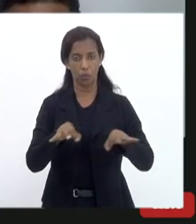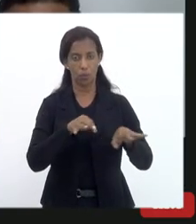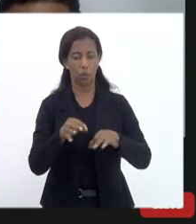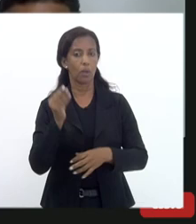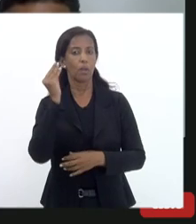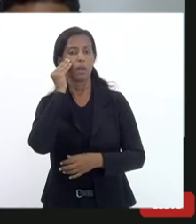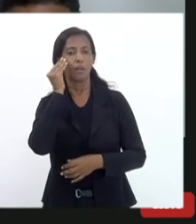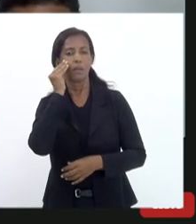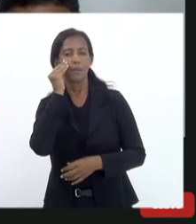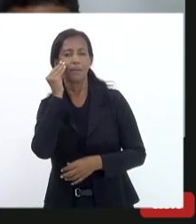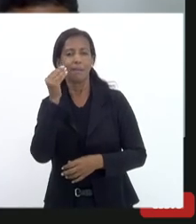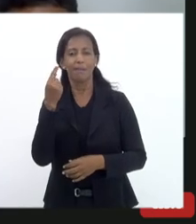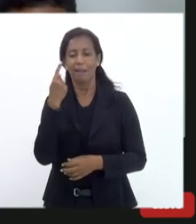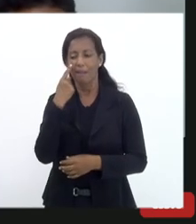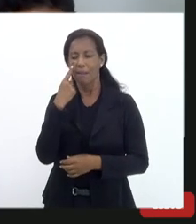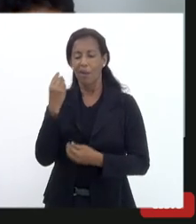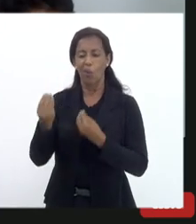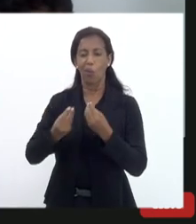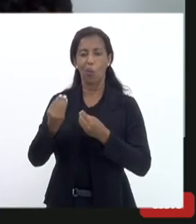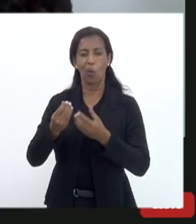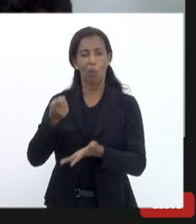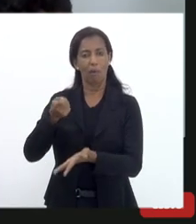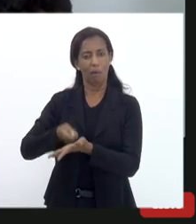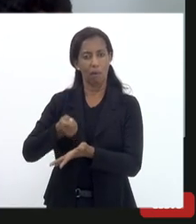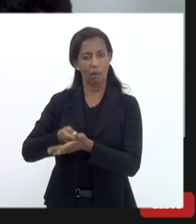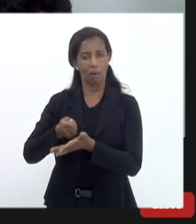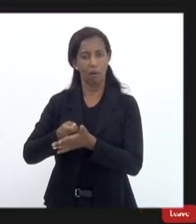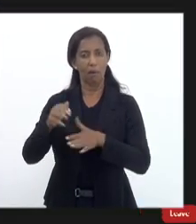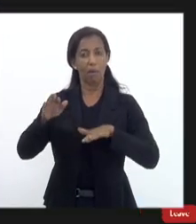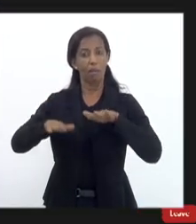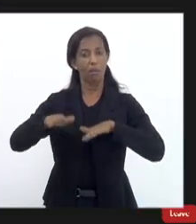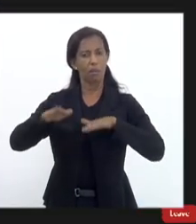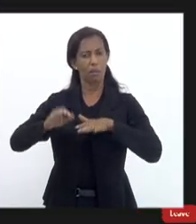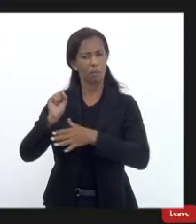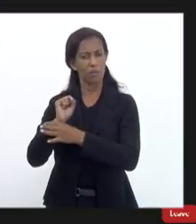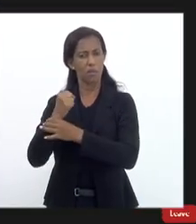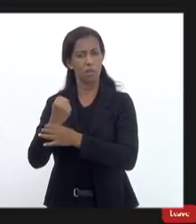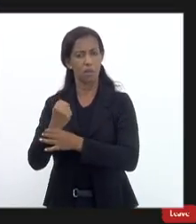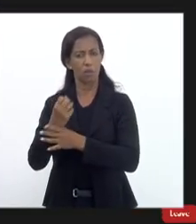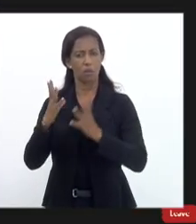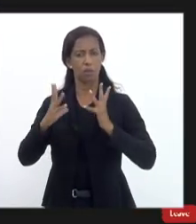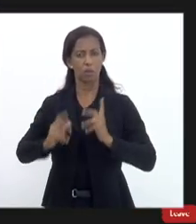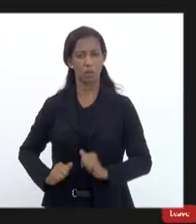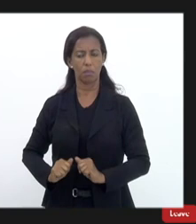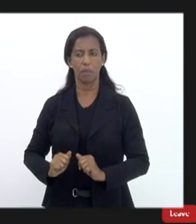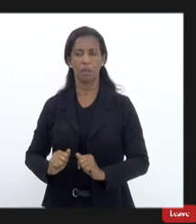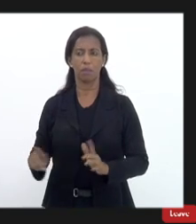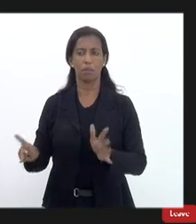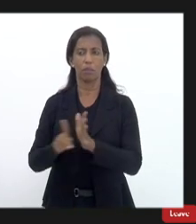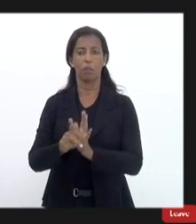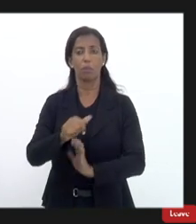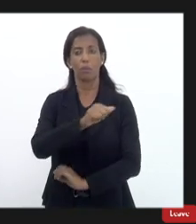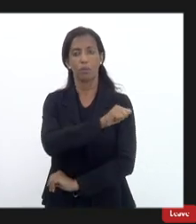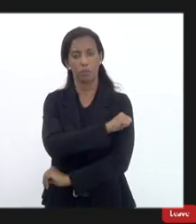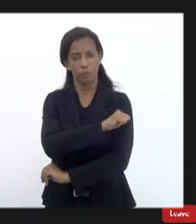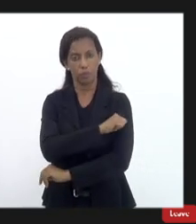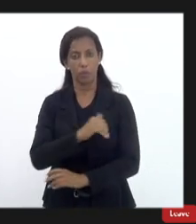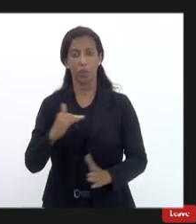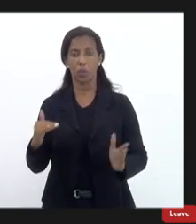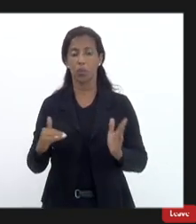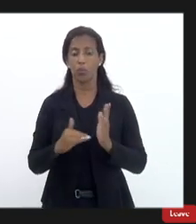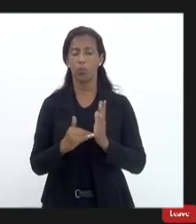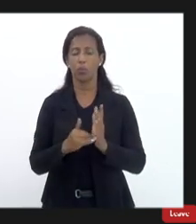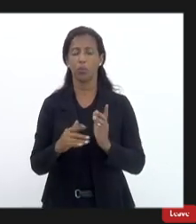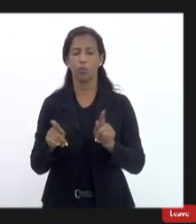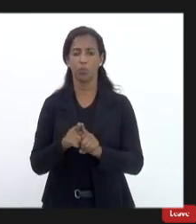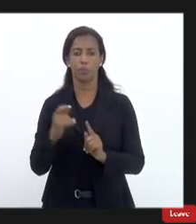tentar reorganizar esses espaços para garantir o maior nível de segurança sanitária possível para os estudantes. E o último ponto,